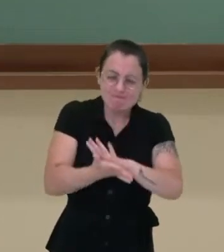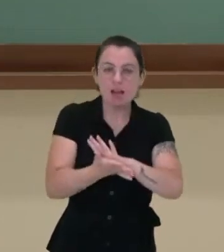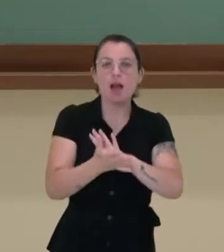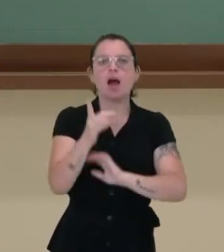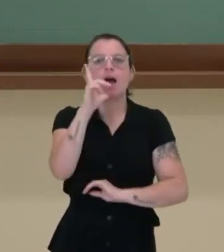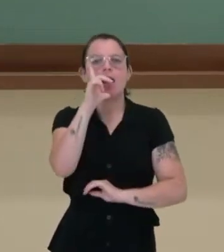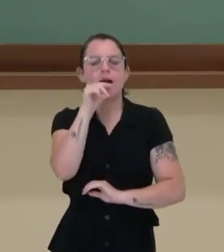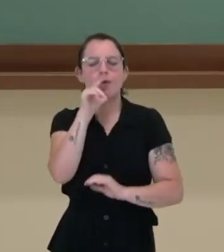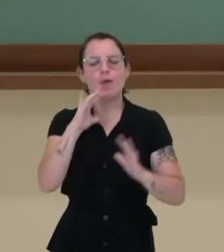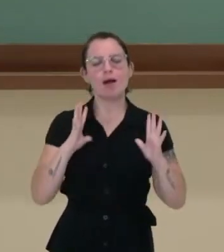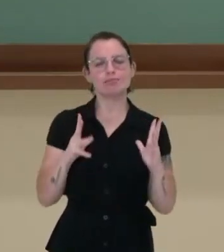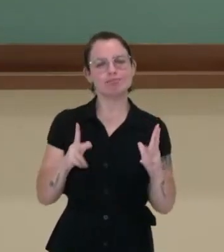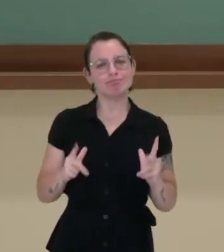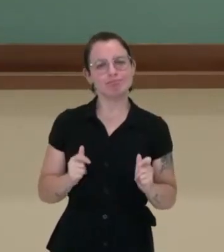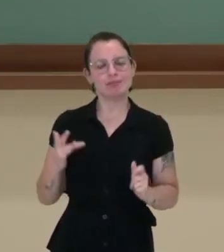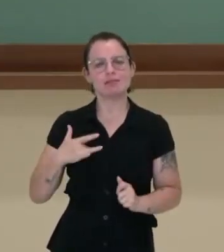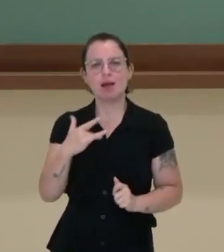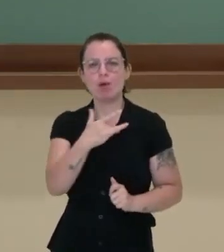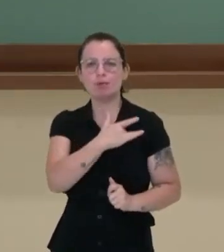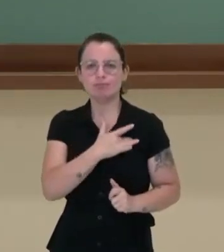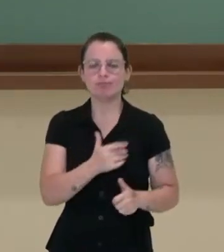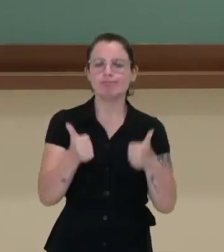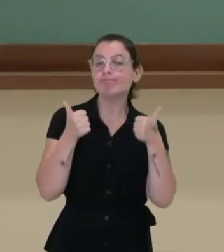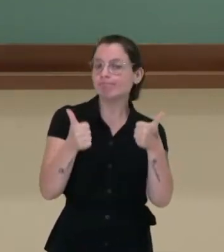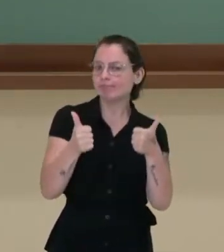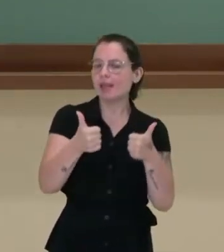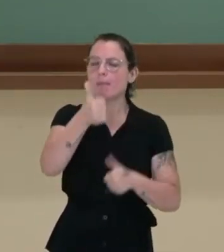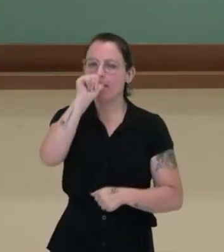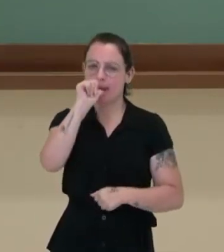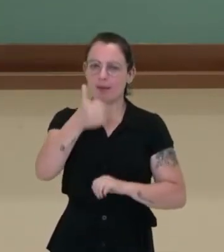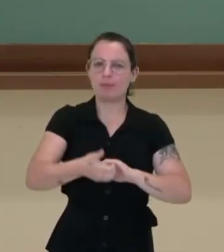água fica saudável para o consumo.